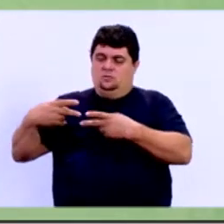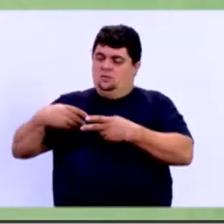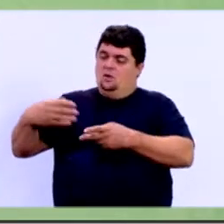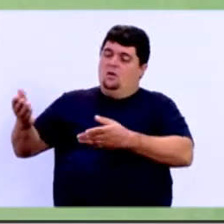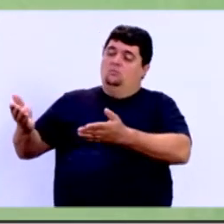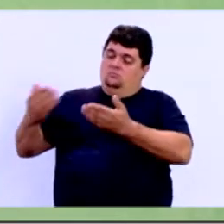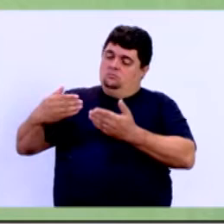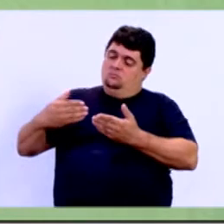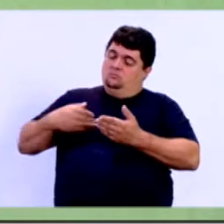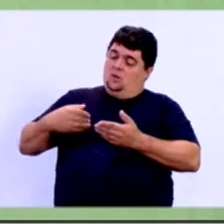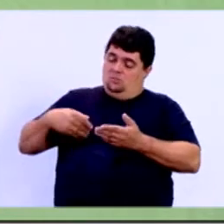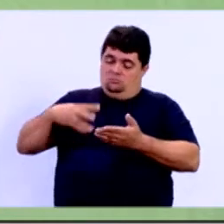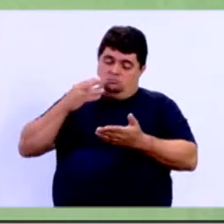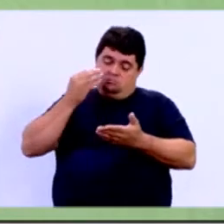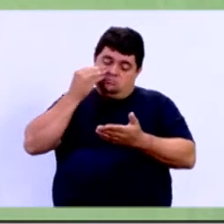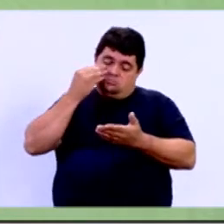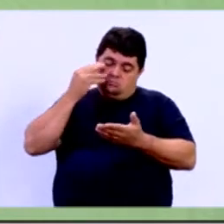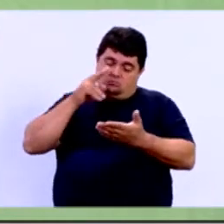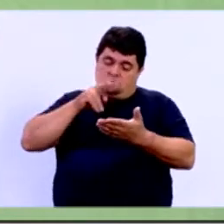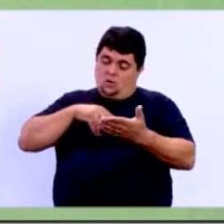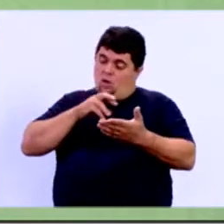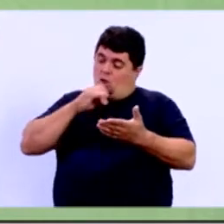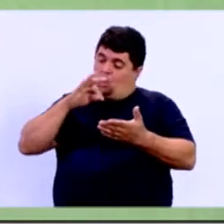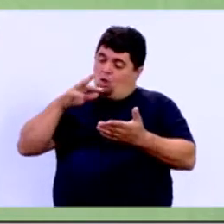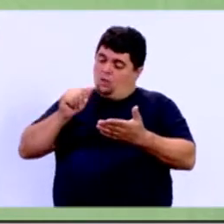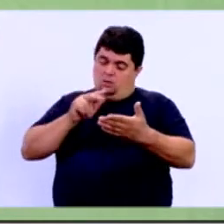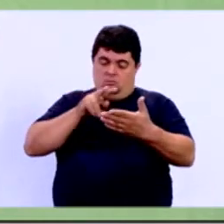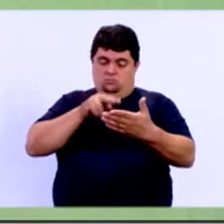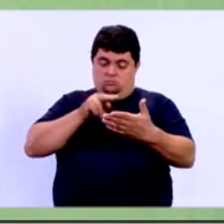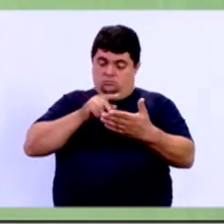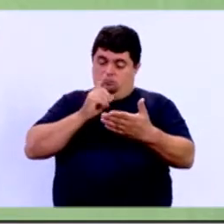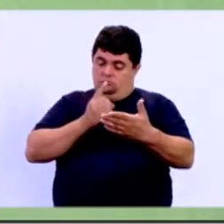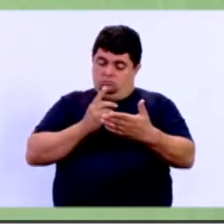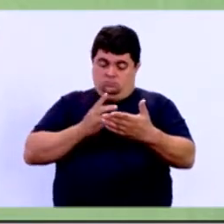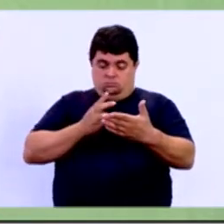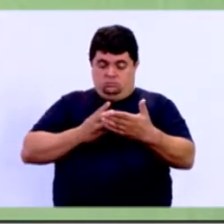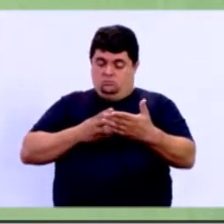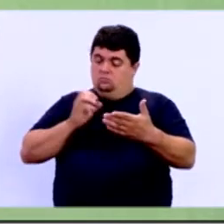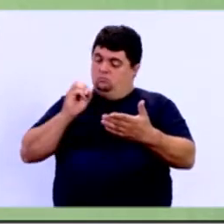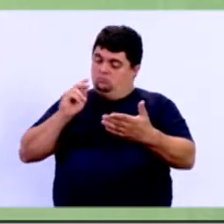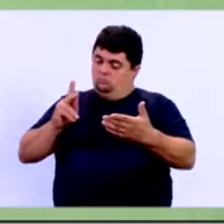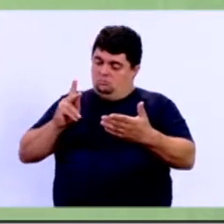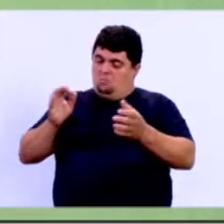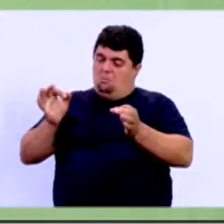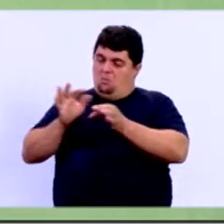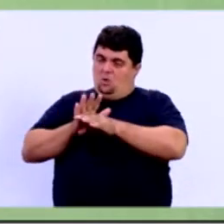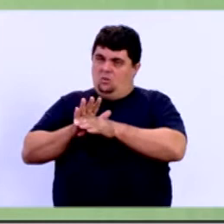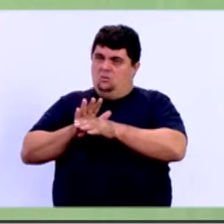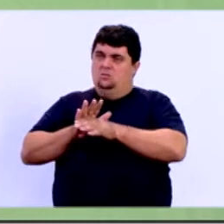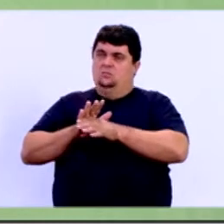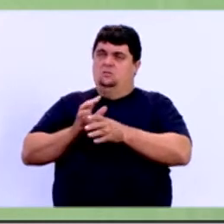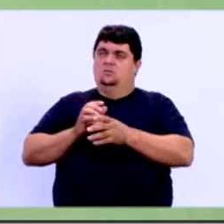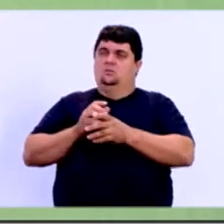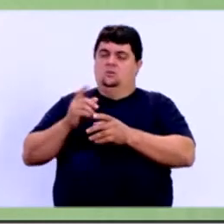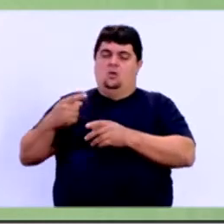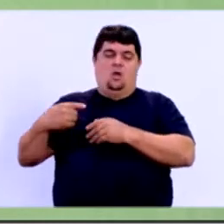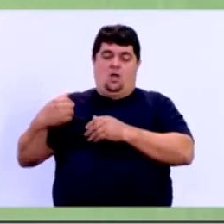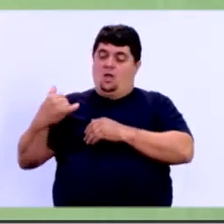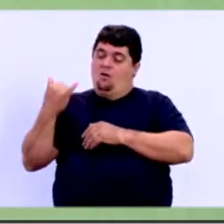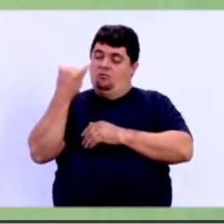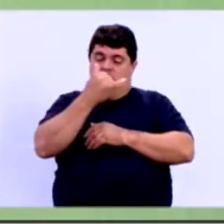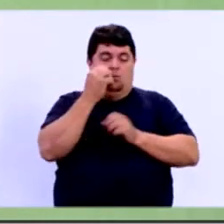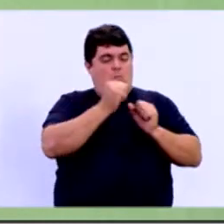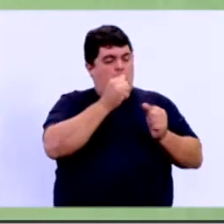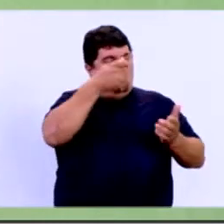matérias-primas, a mercadoria, né? E ele vai, após receber, providenciar ou aprovar o pagamento junto